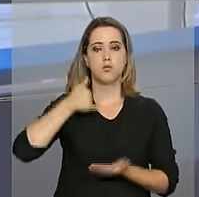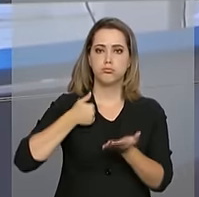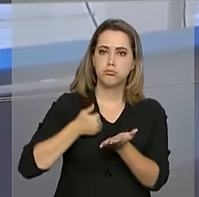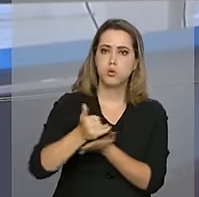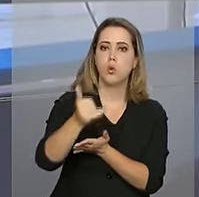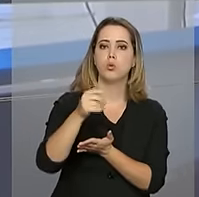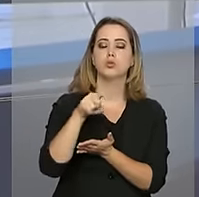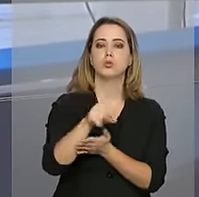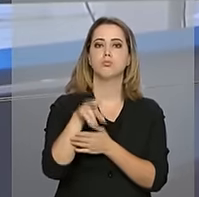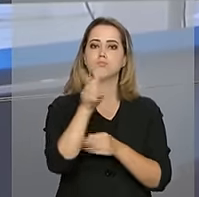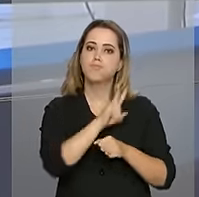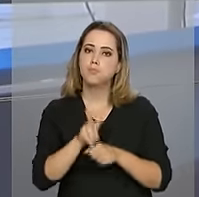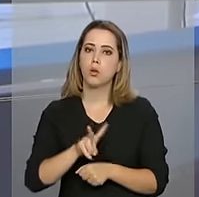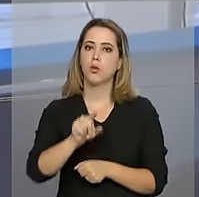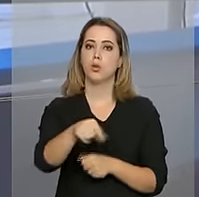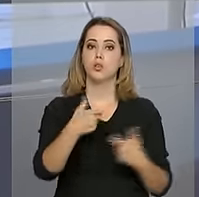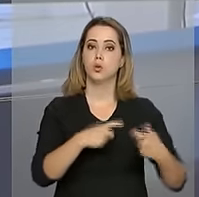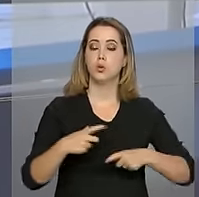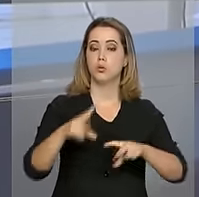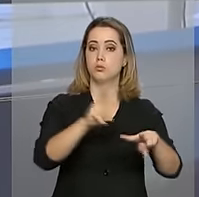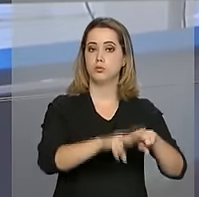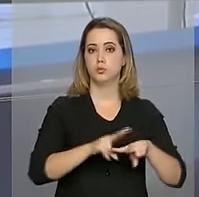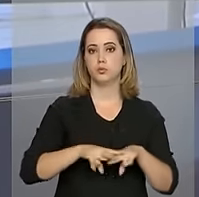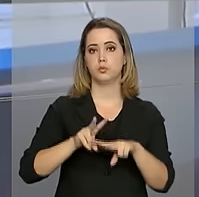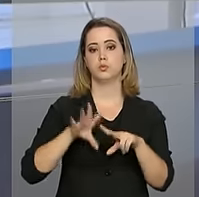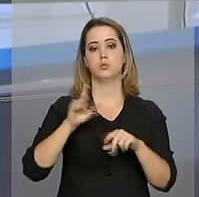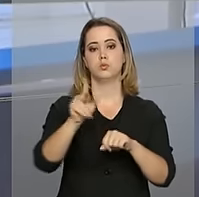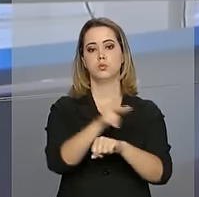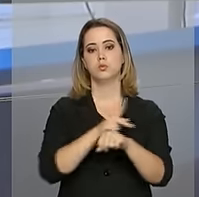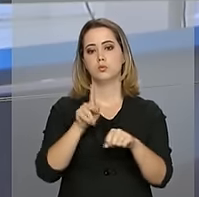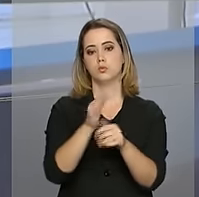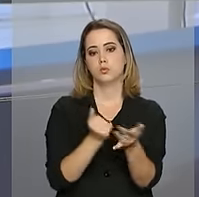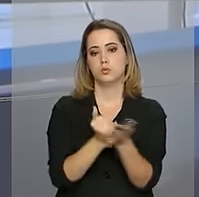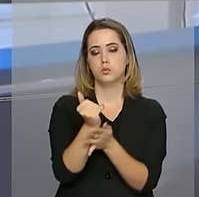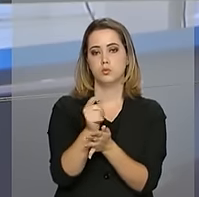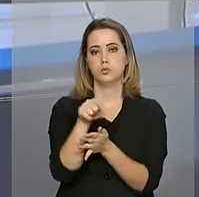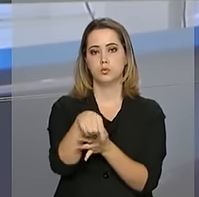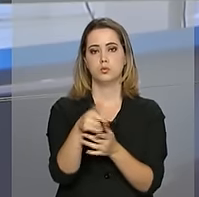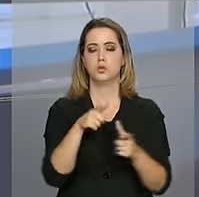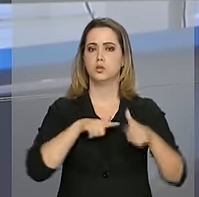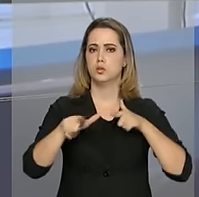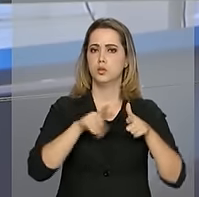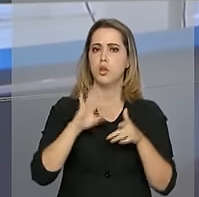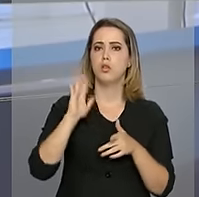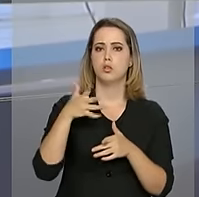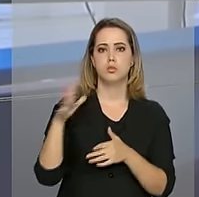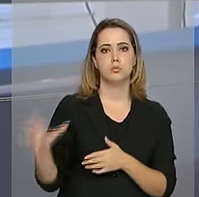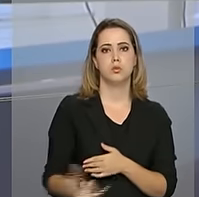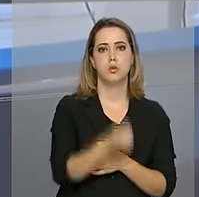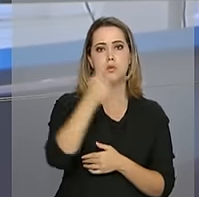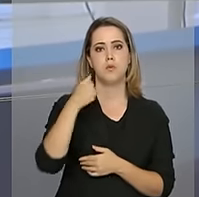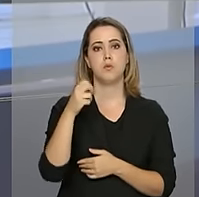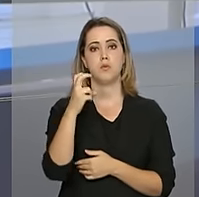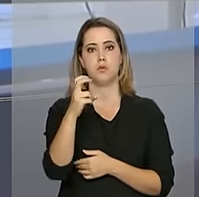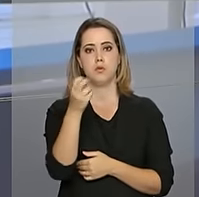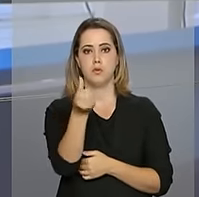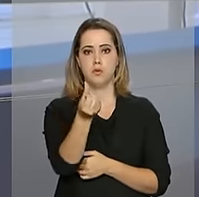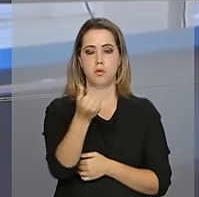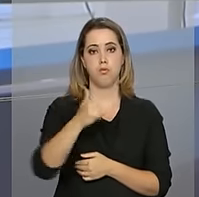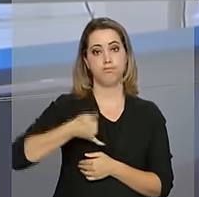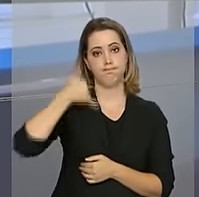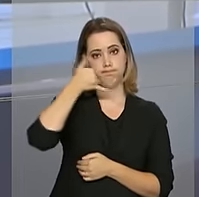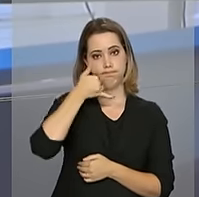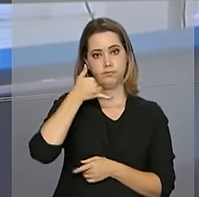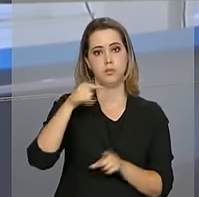varreduras pelos presídios estaduais no país. Desde o início das operações, na semana passada, já foram apreendidos 56